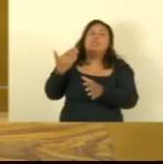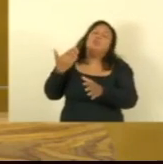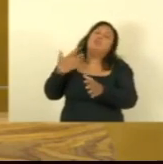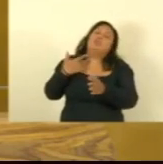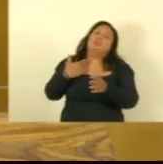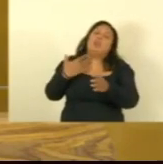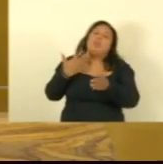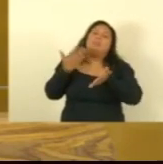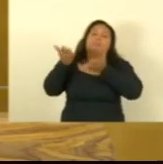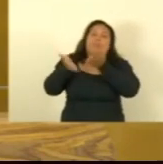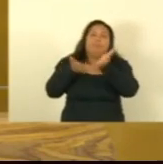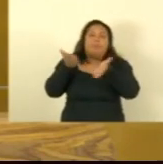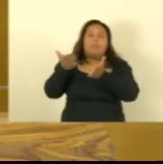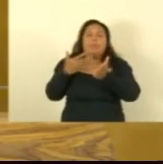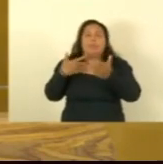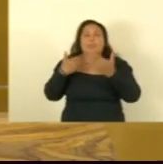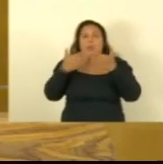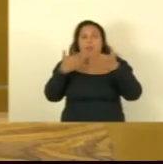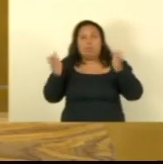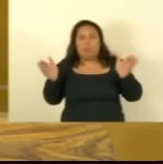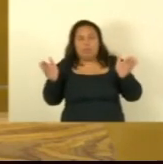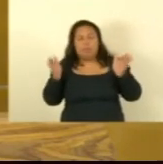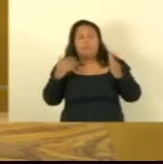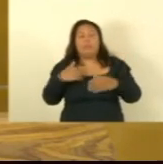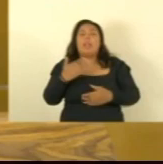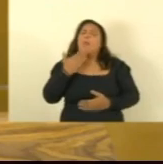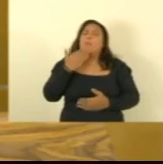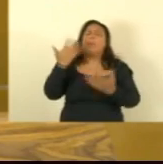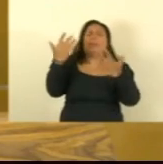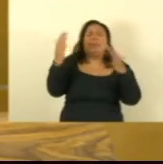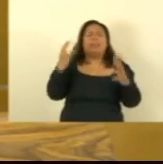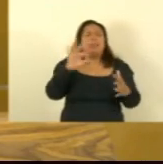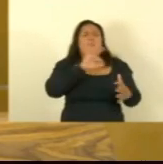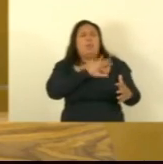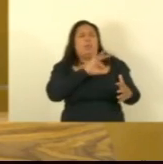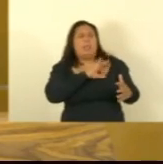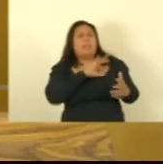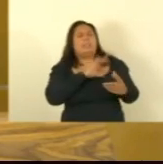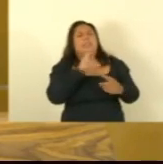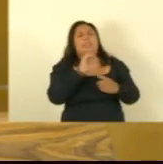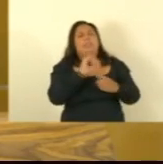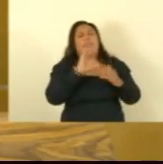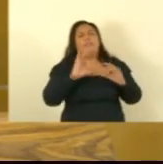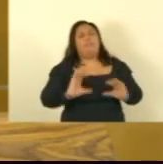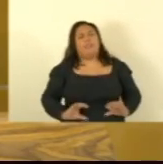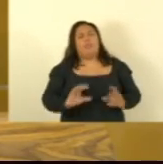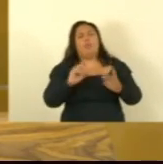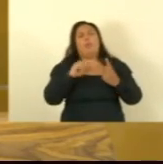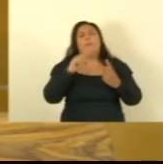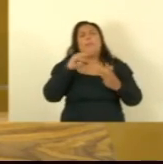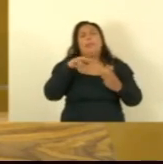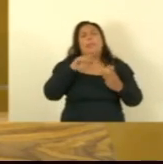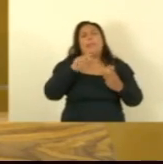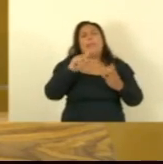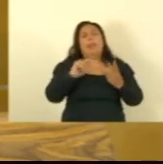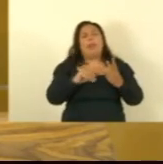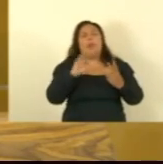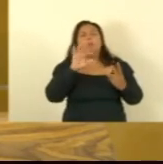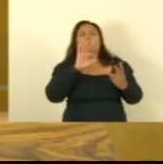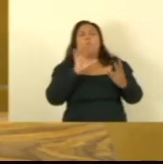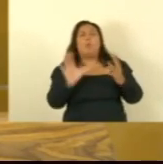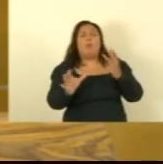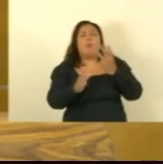aqui parabenizar a Polícia Civil, a Polícia Militar, as guardas municipais e os policiais penais,